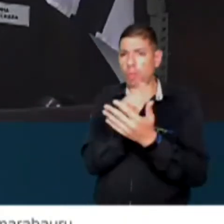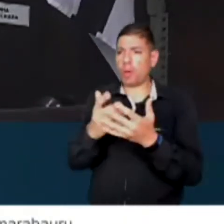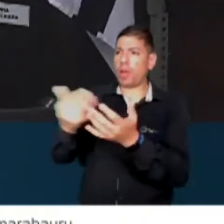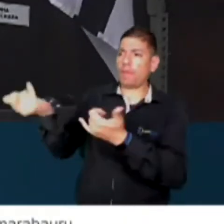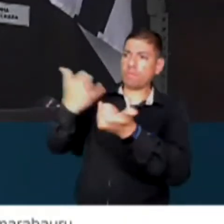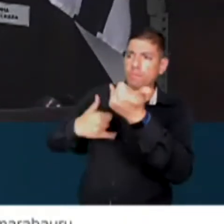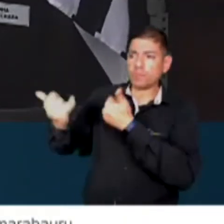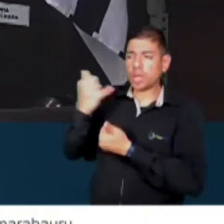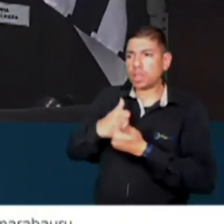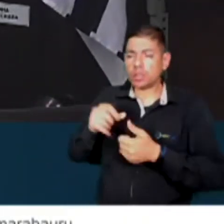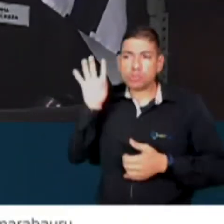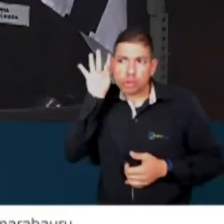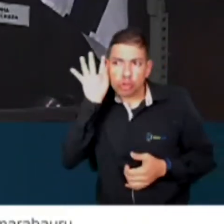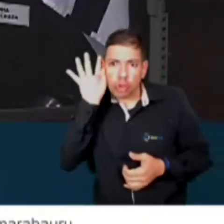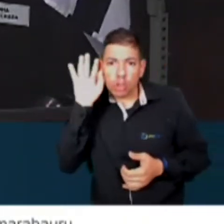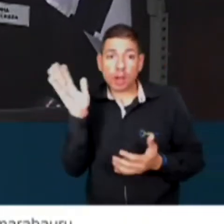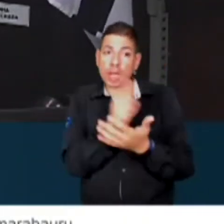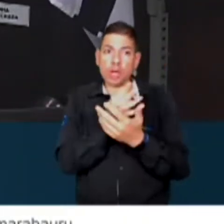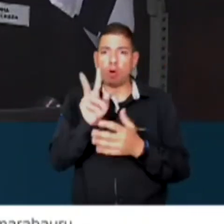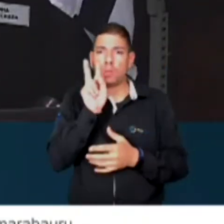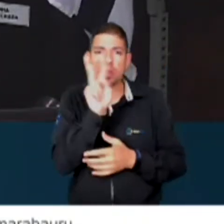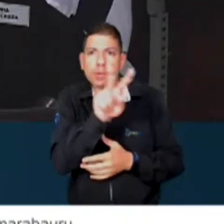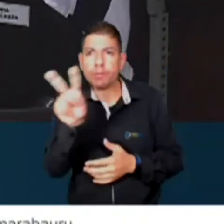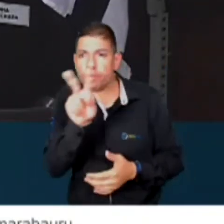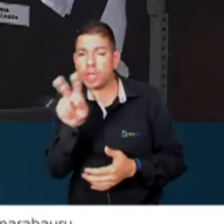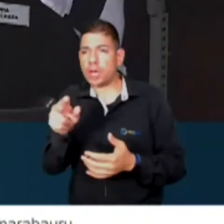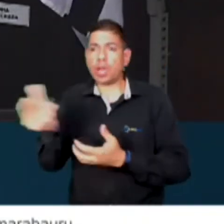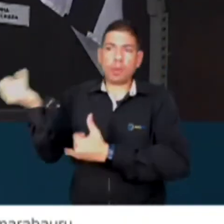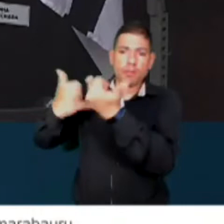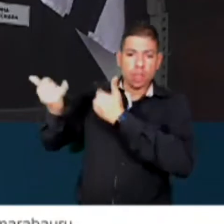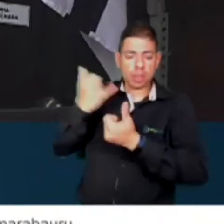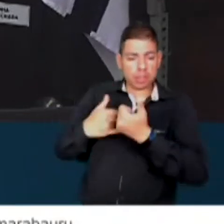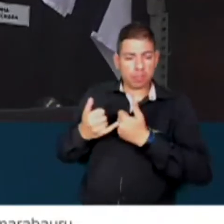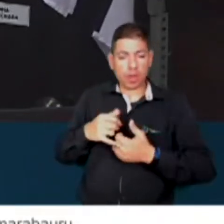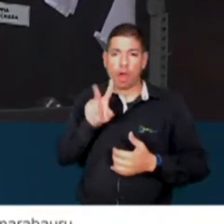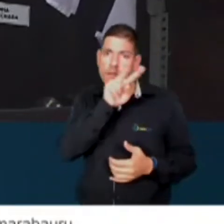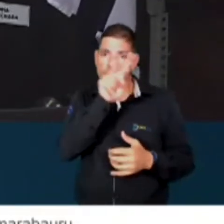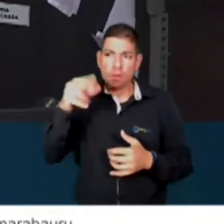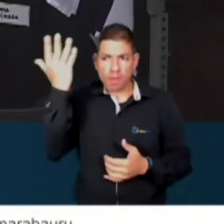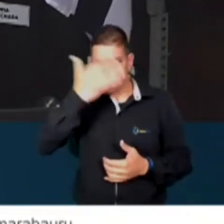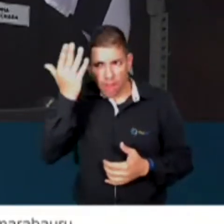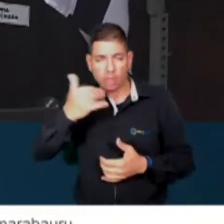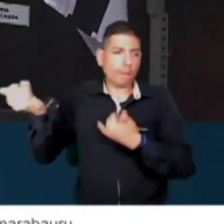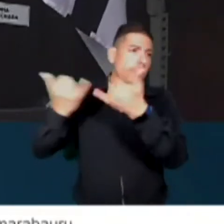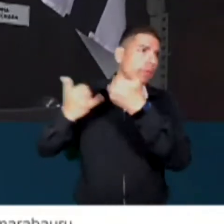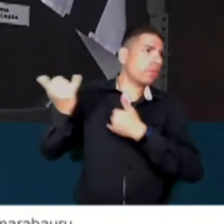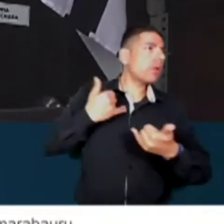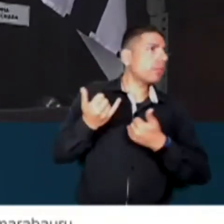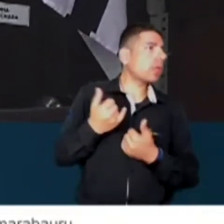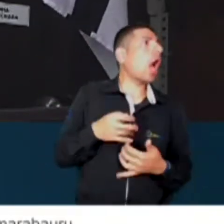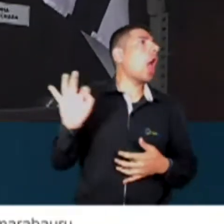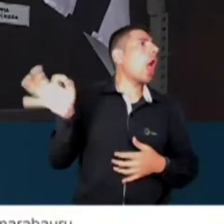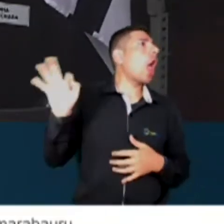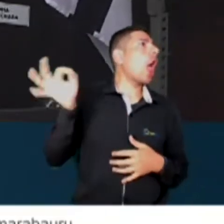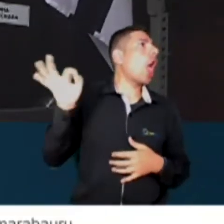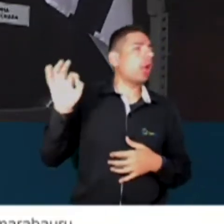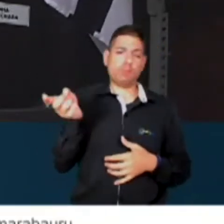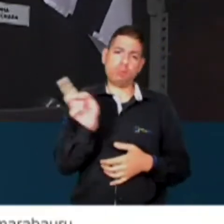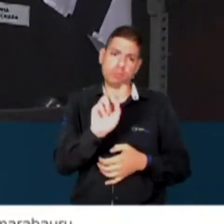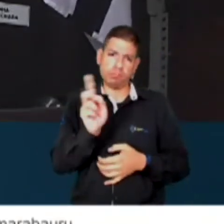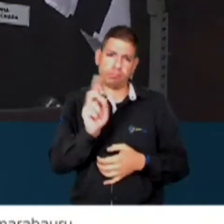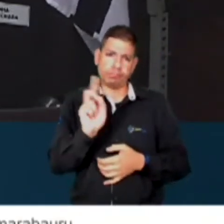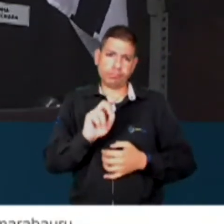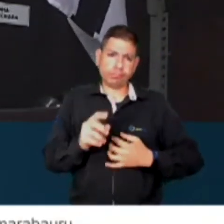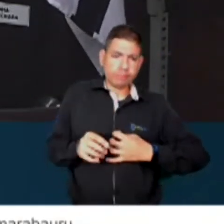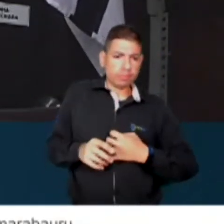vê e chegam para a gente. Porque, na verdade, o que nós vivemos